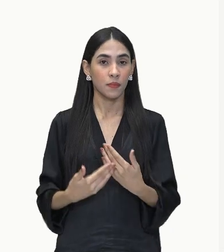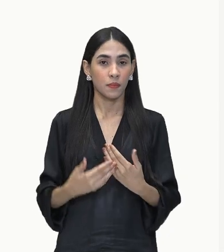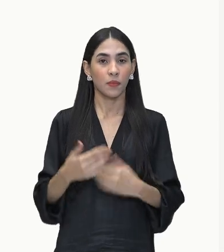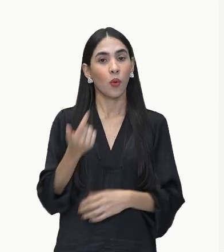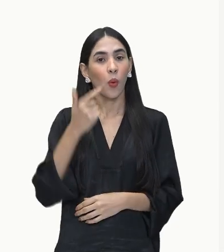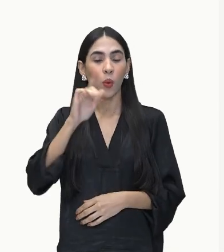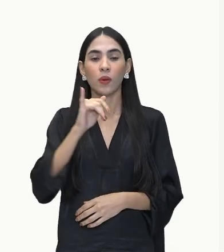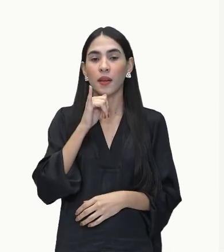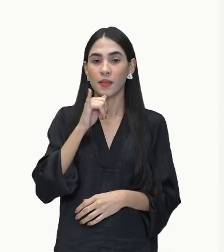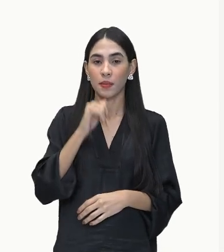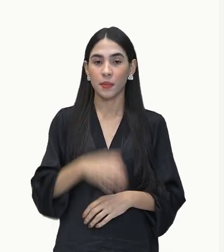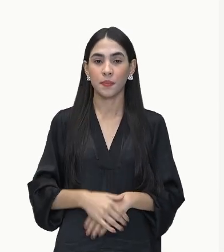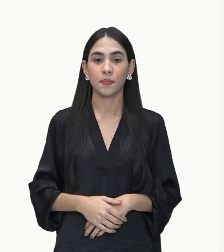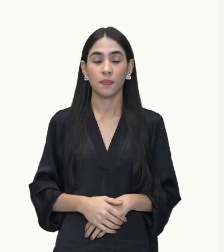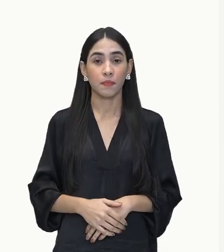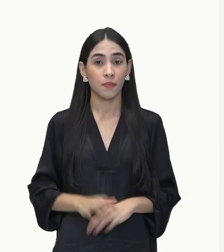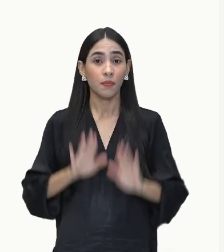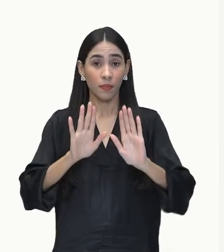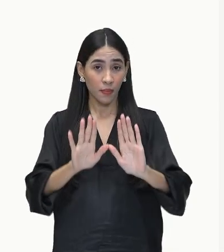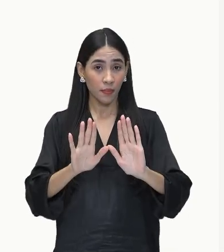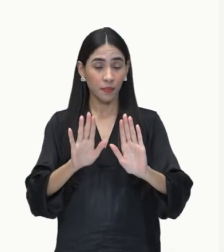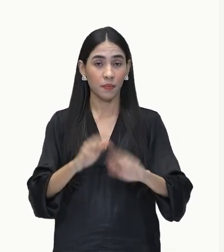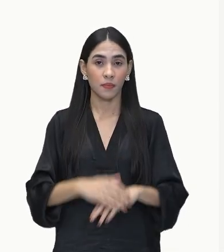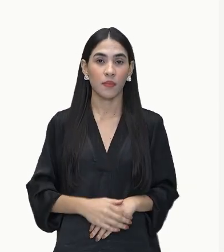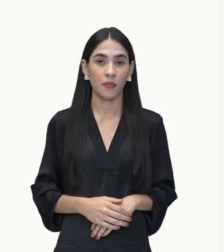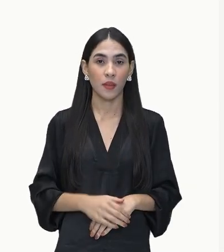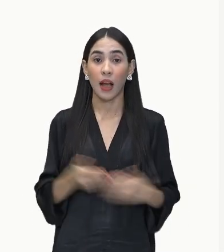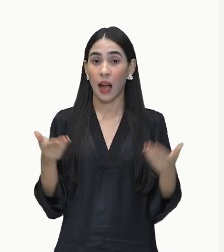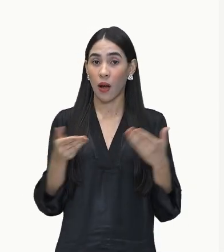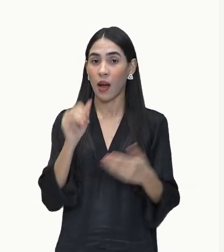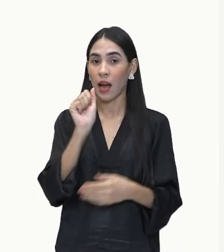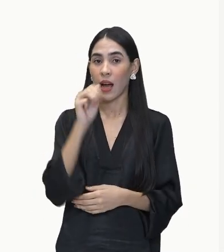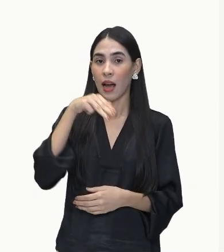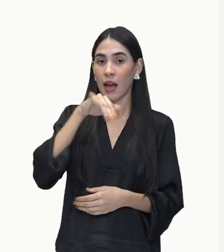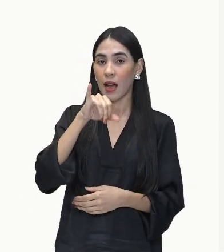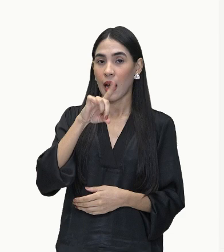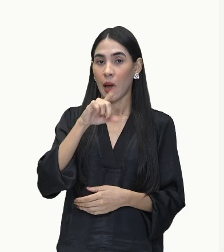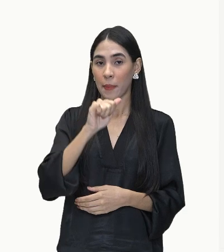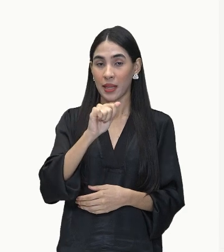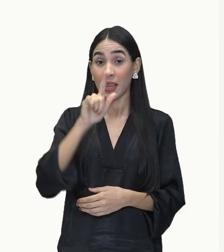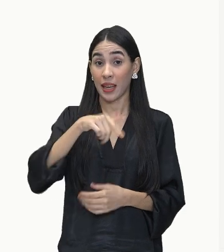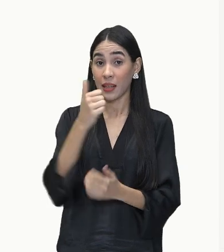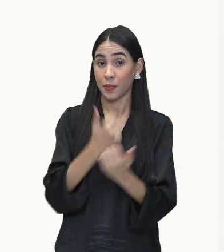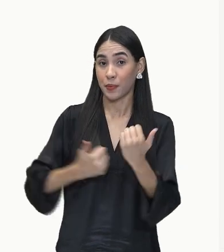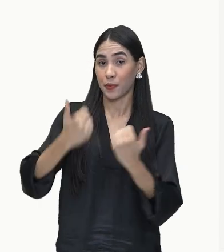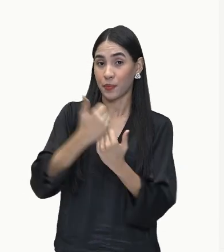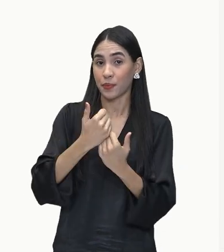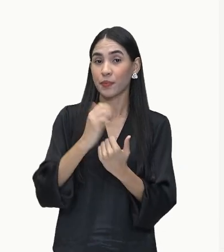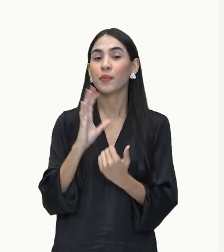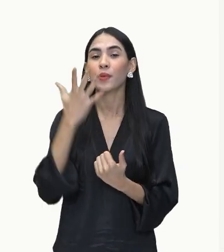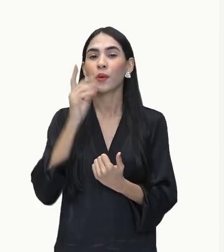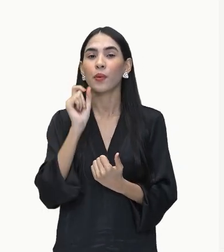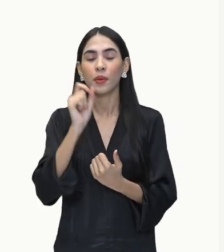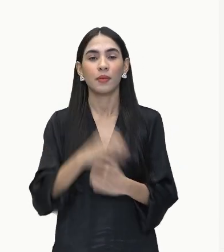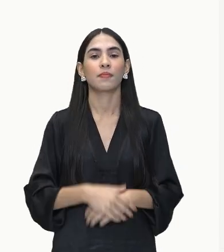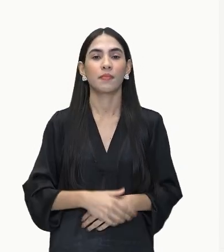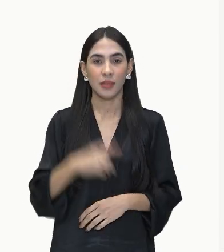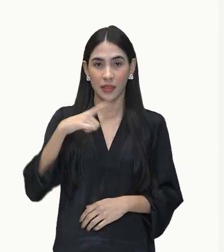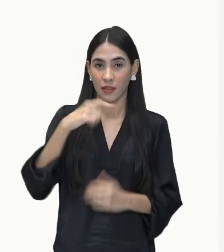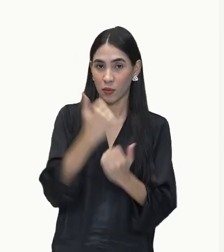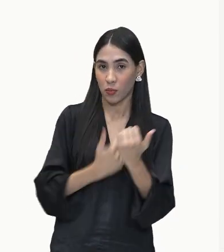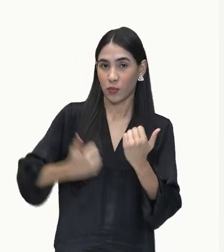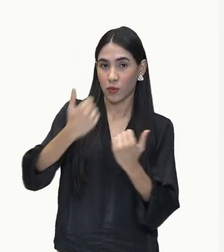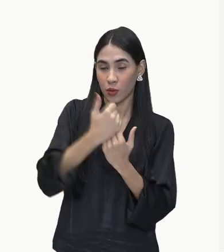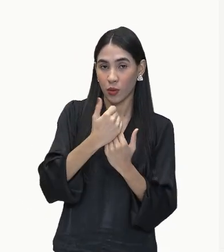mais um exemplo aqui para vocês. Só que agora, essa amida é substituída. O que aconteceu? Houve a substituição de